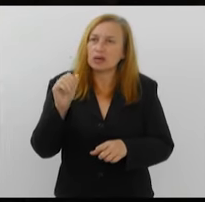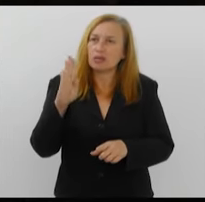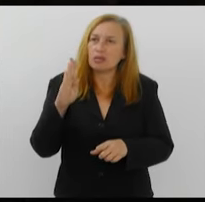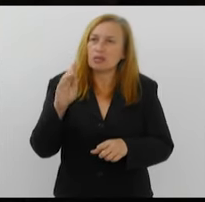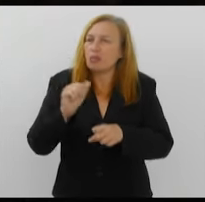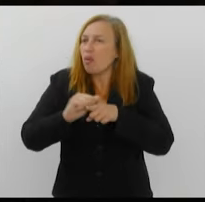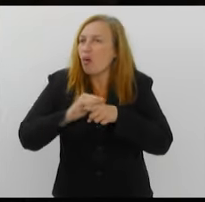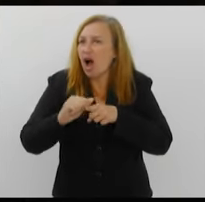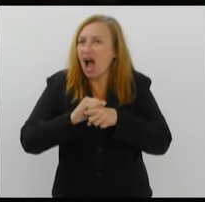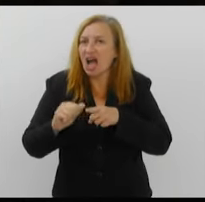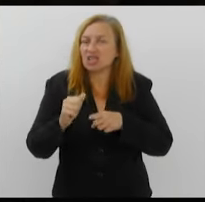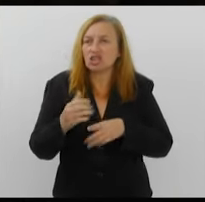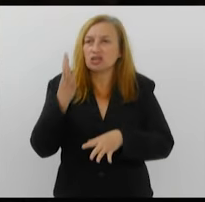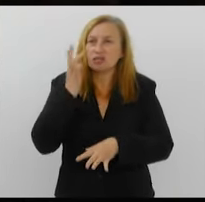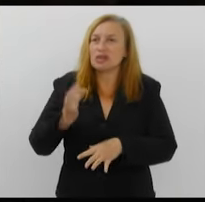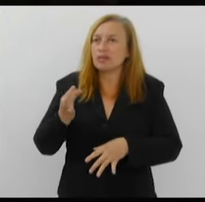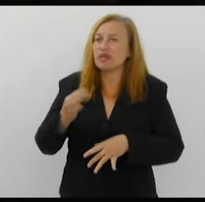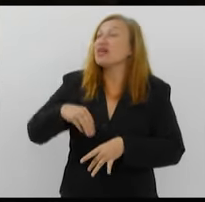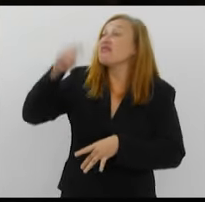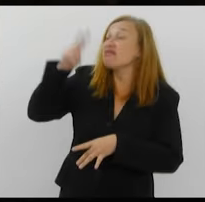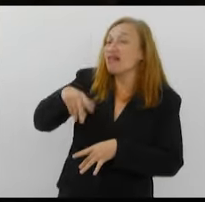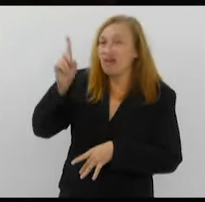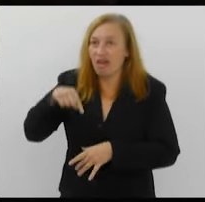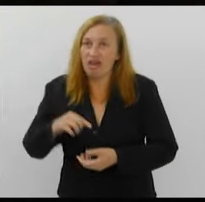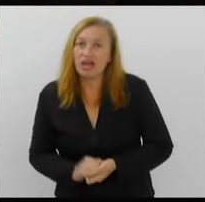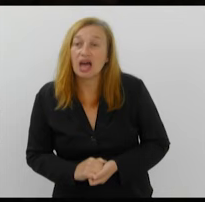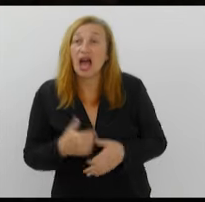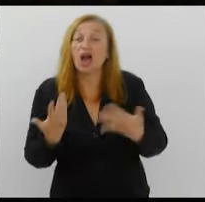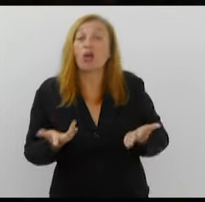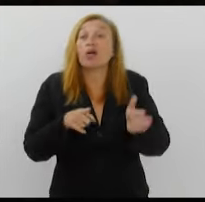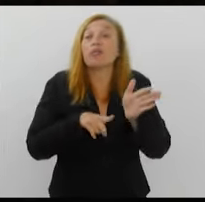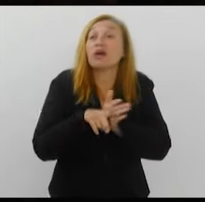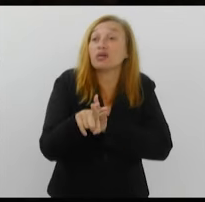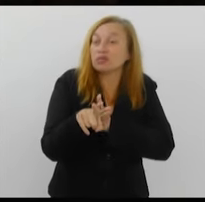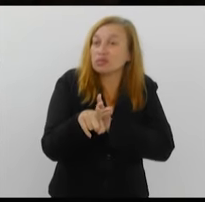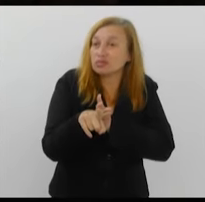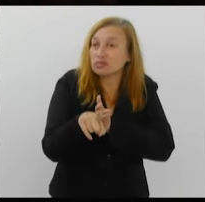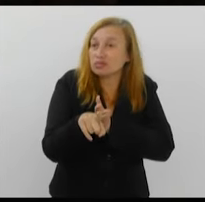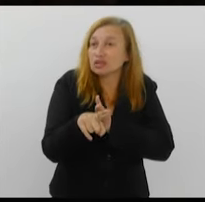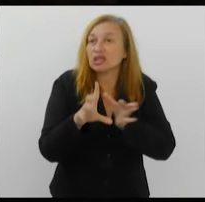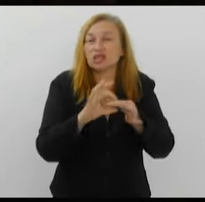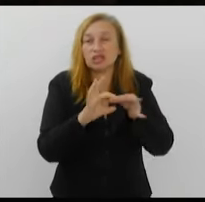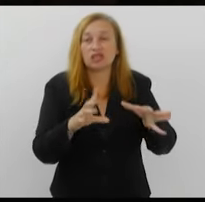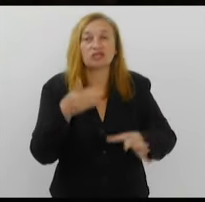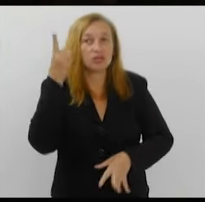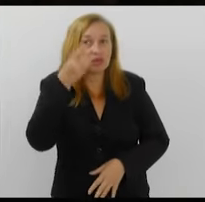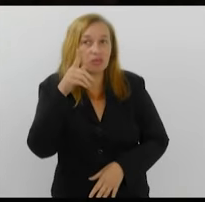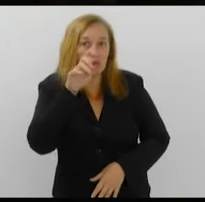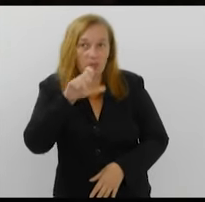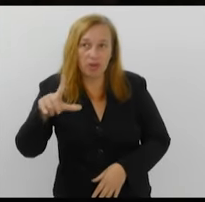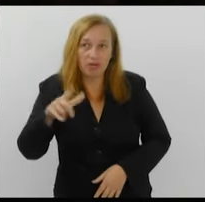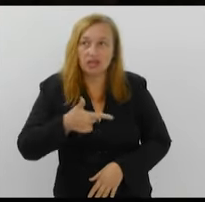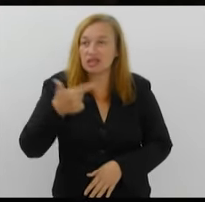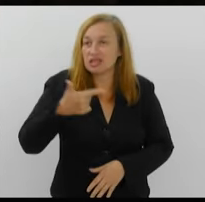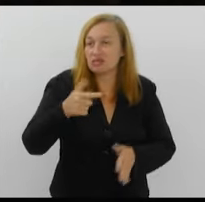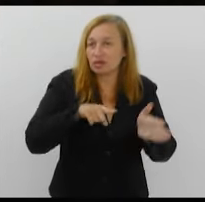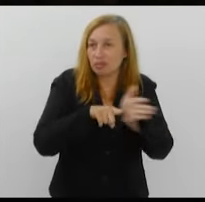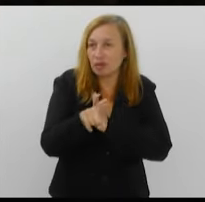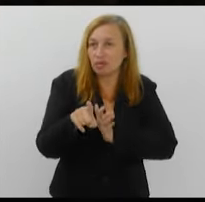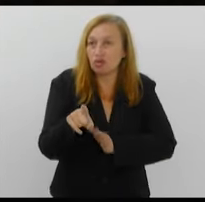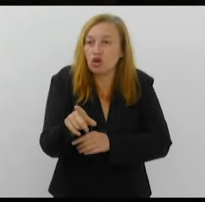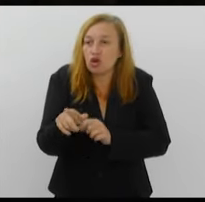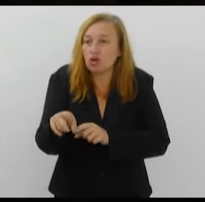estava fazendo tamanha agressão. Então fica a pergunta, e passo a palavra já para o deputado Pobel, a segunda pergunta para o